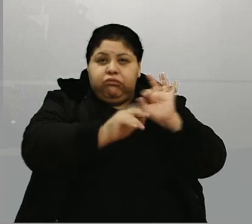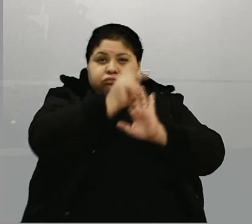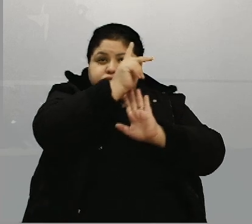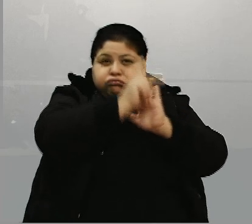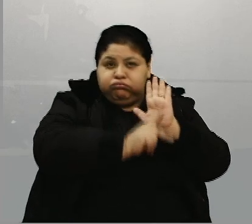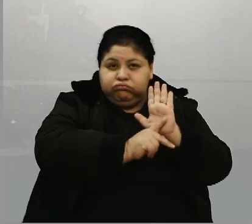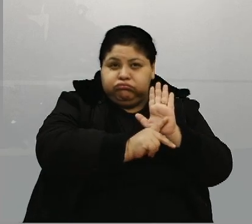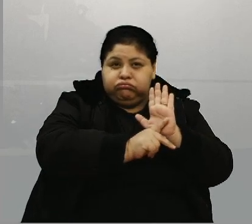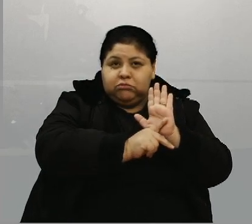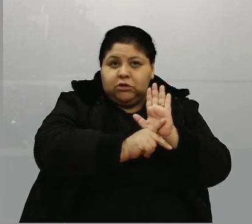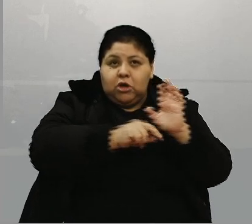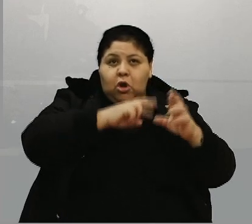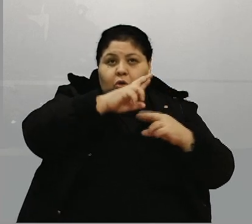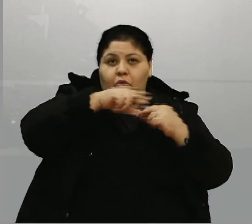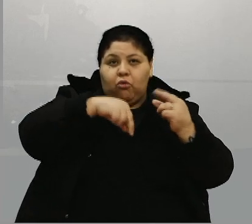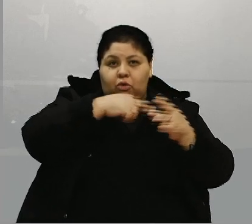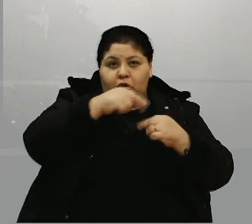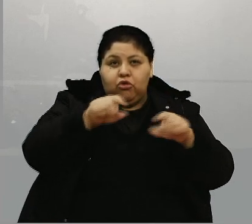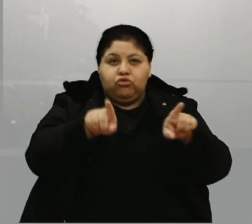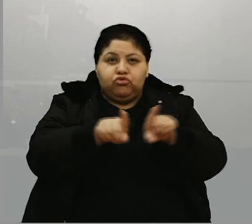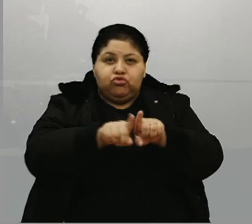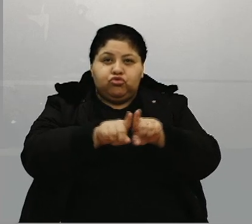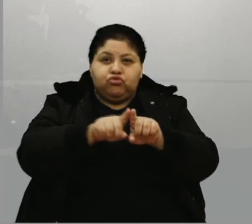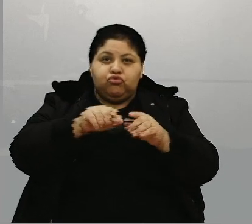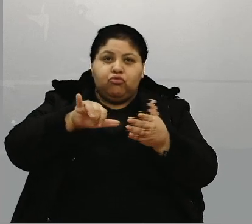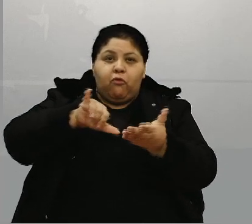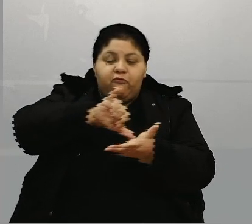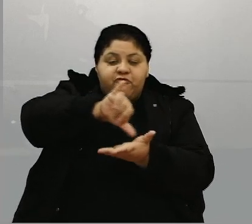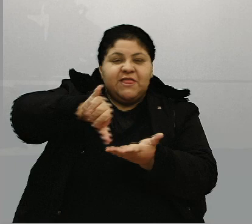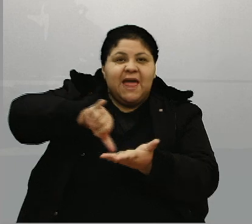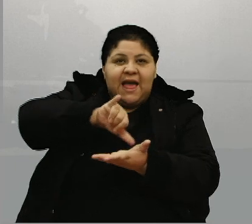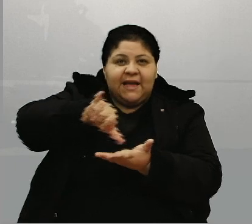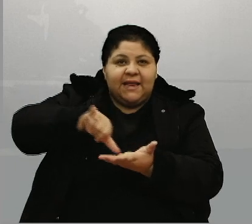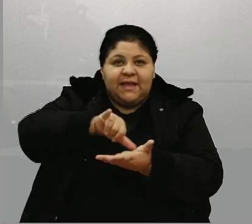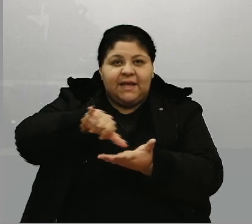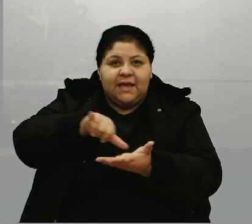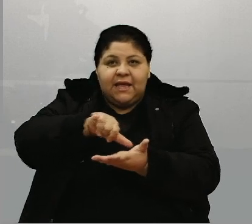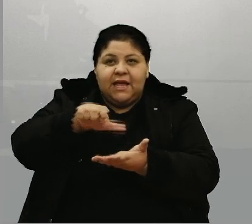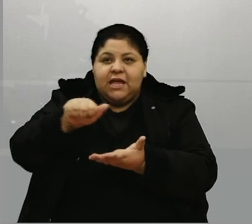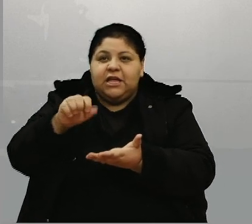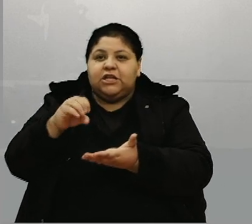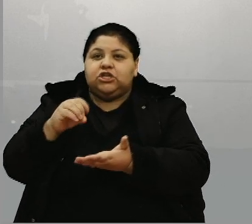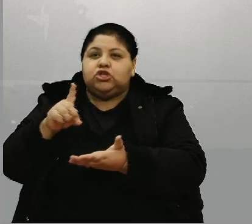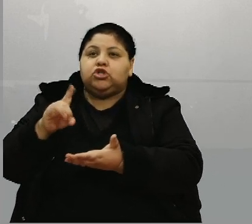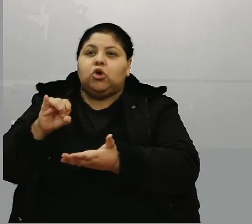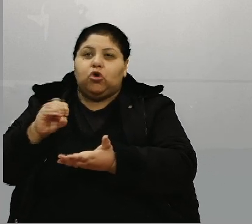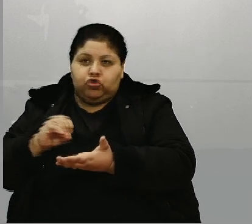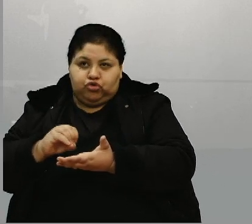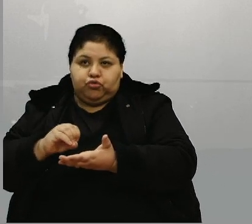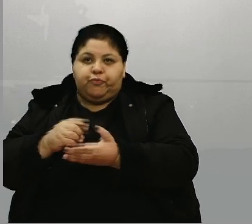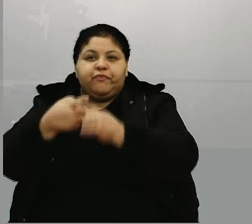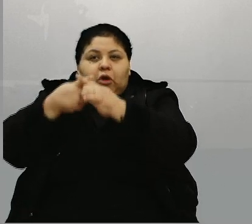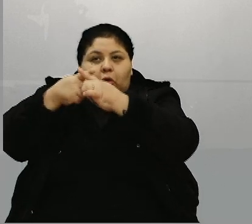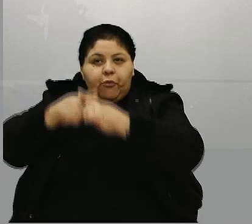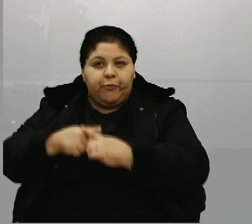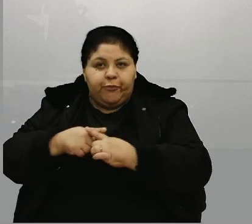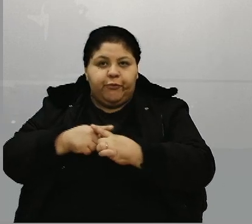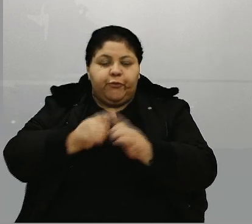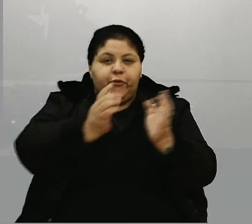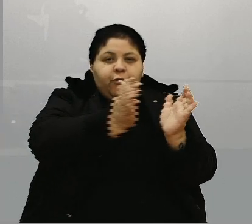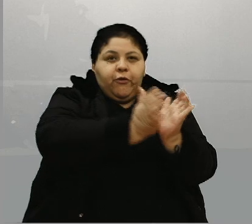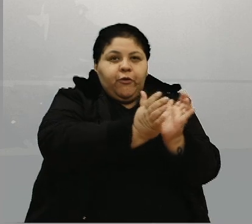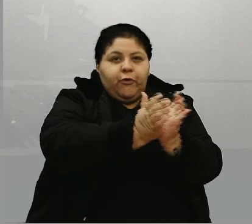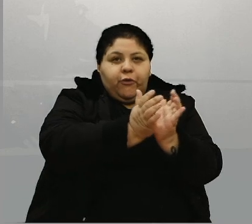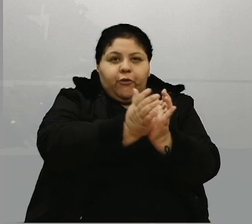PVC, movidos a vinagre e bicarbonato de sódio. A competição promove o trabalho em equipe, a resolução